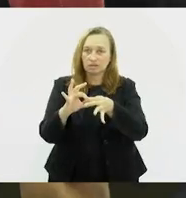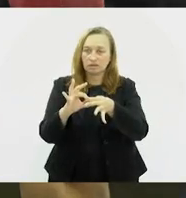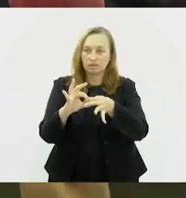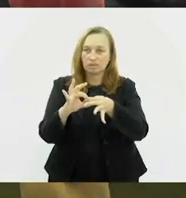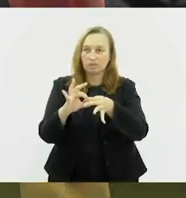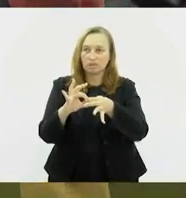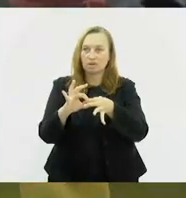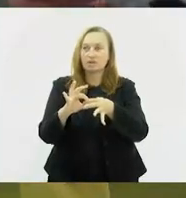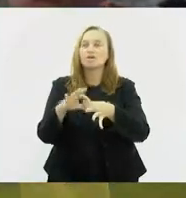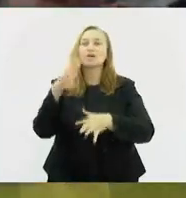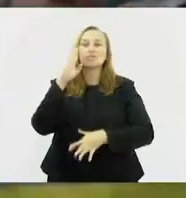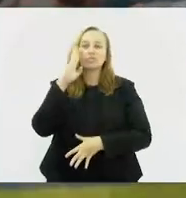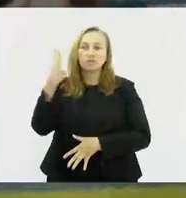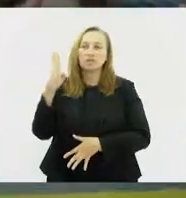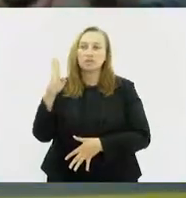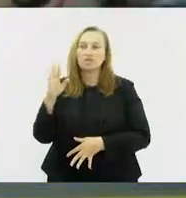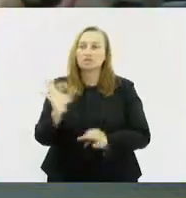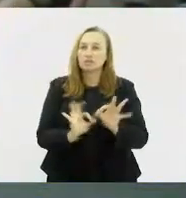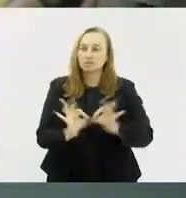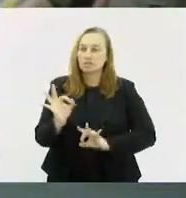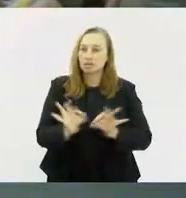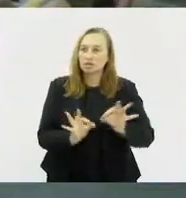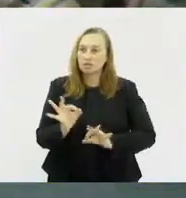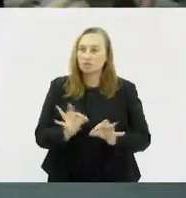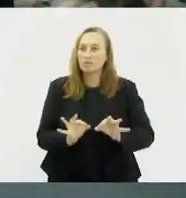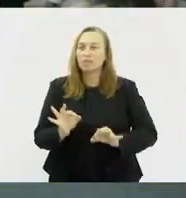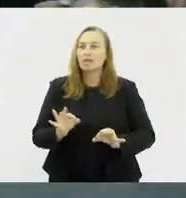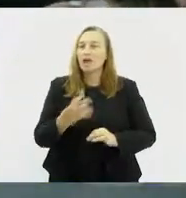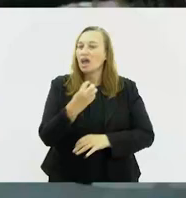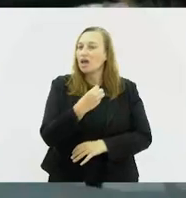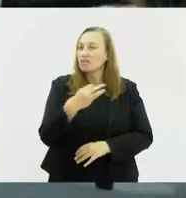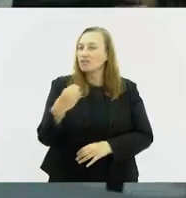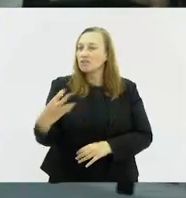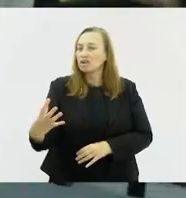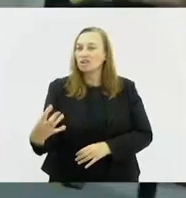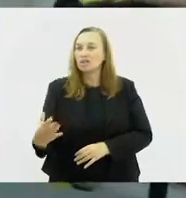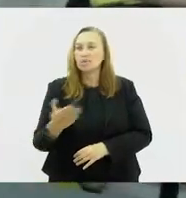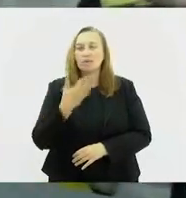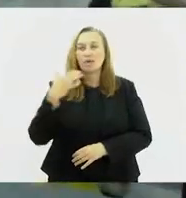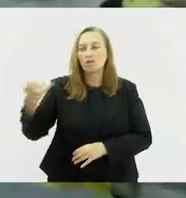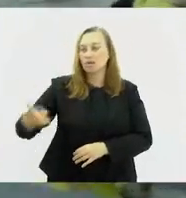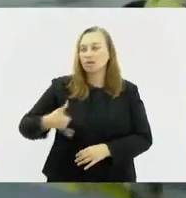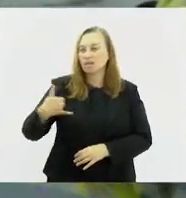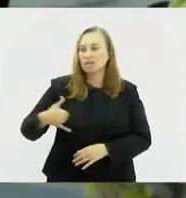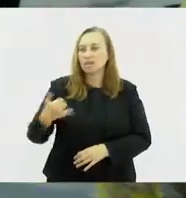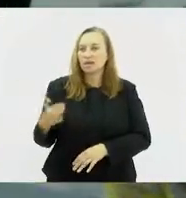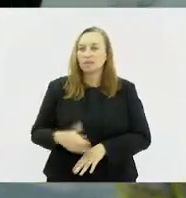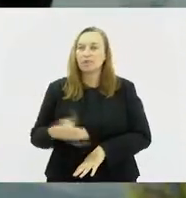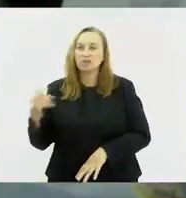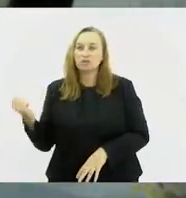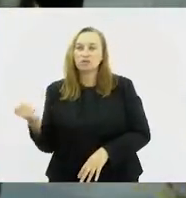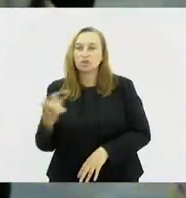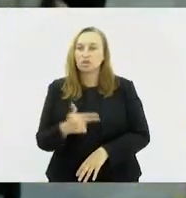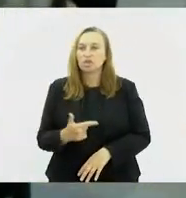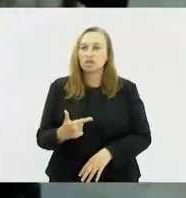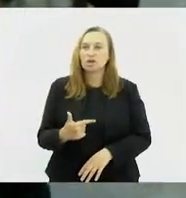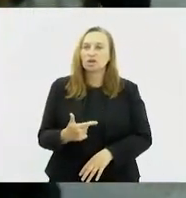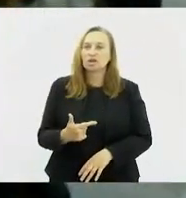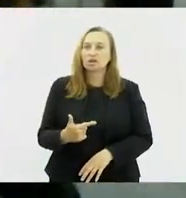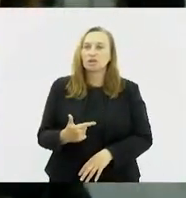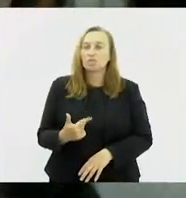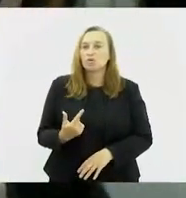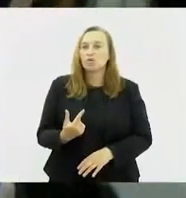e é fundamental que se organize isso. A viagem da melhor idade, ela é mais do que um indulto, ela é mais do que um